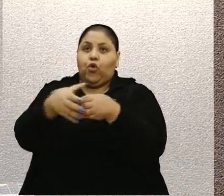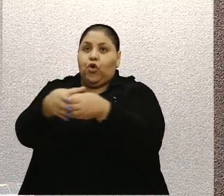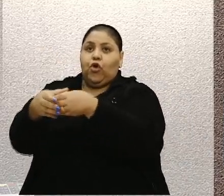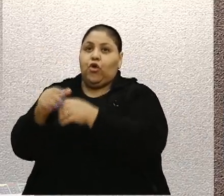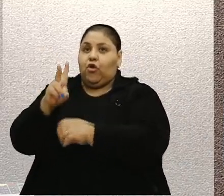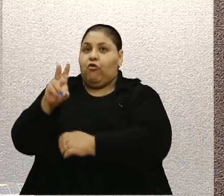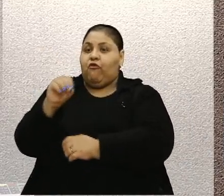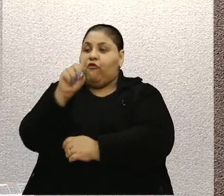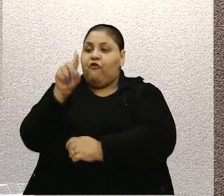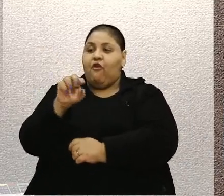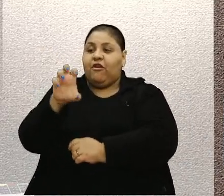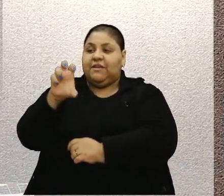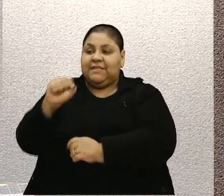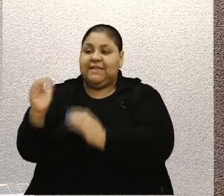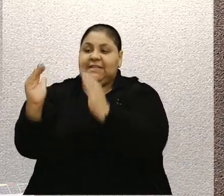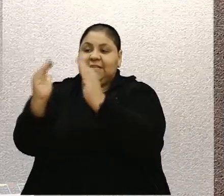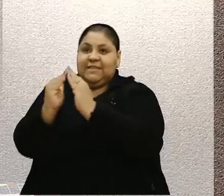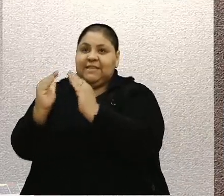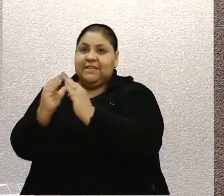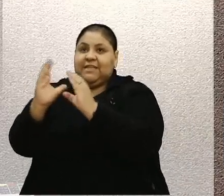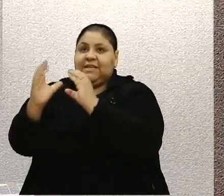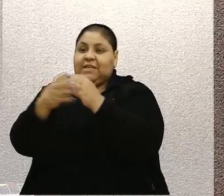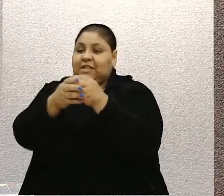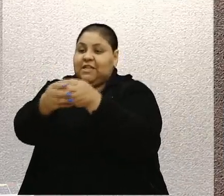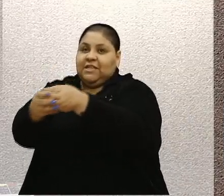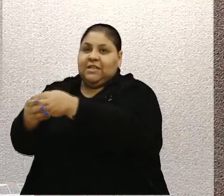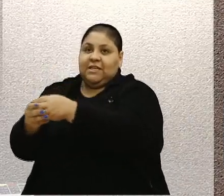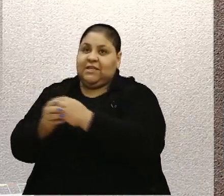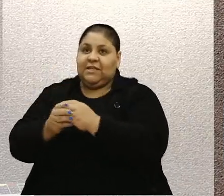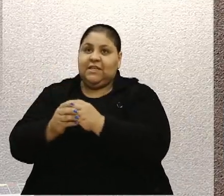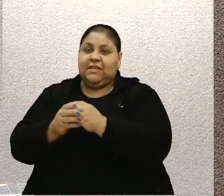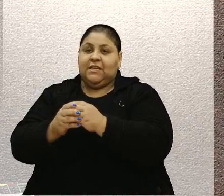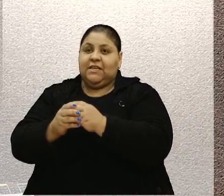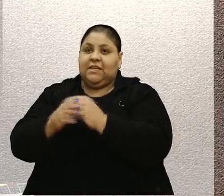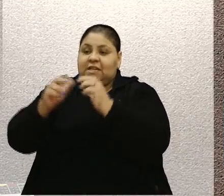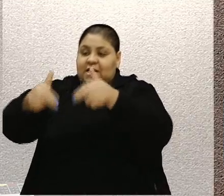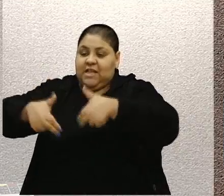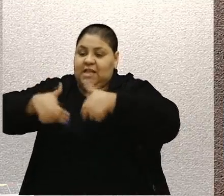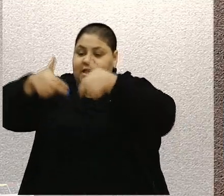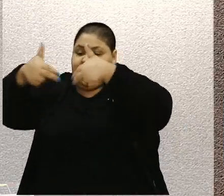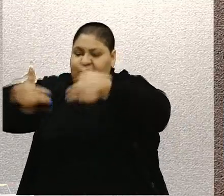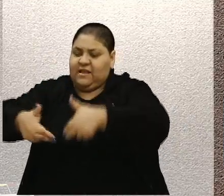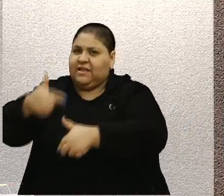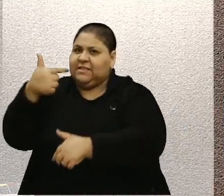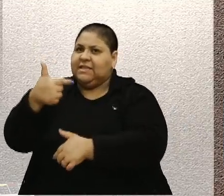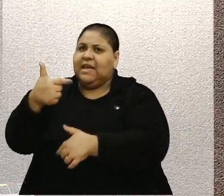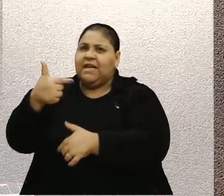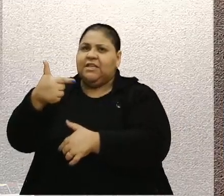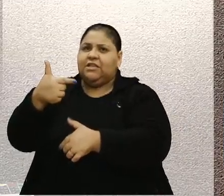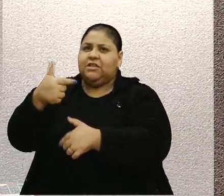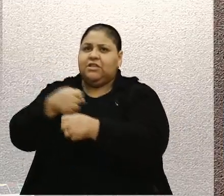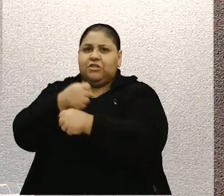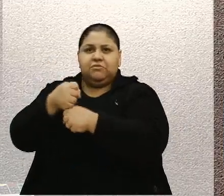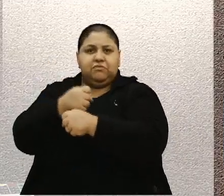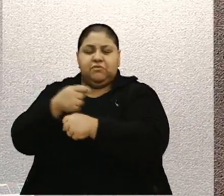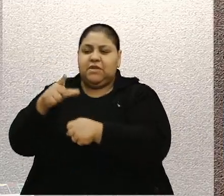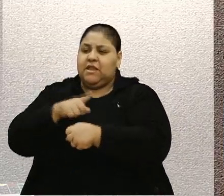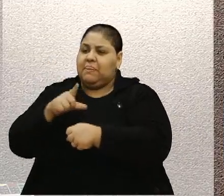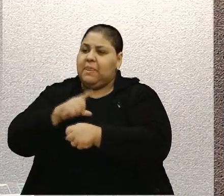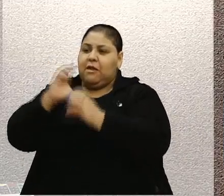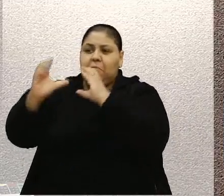da Casa, que é um coro de vozes da Casa das Etnias, né, que já com 7 anos de existência possui um repertório